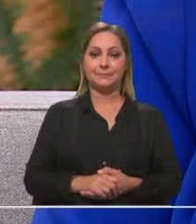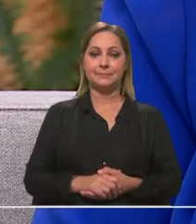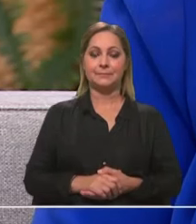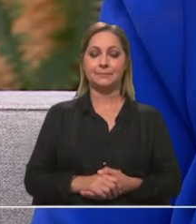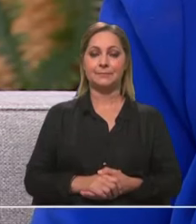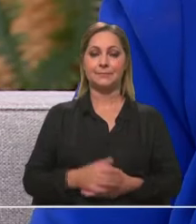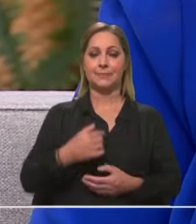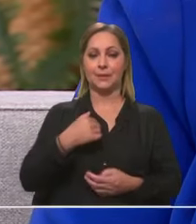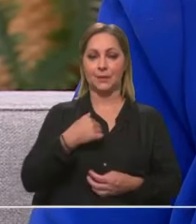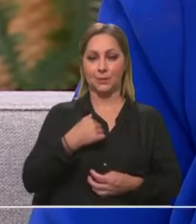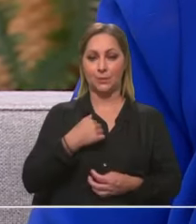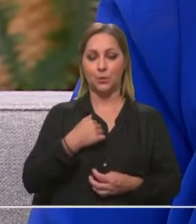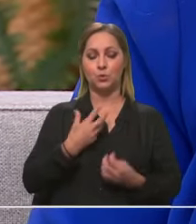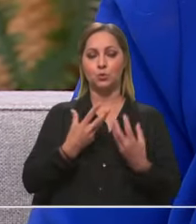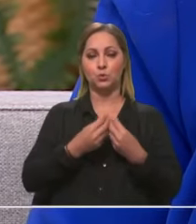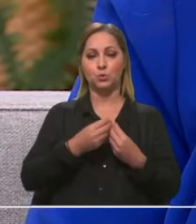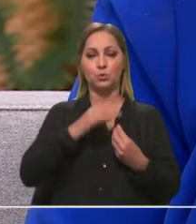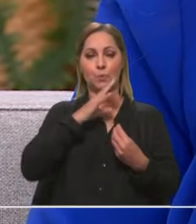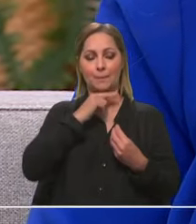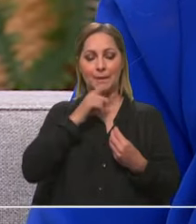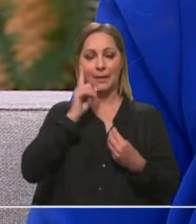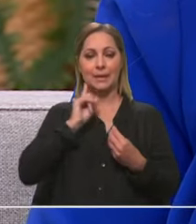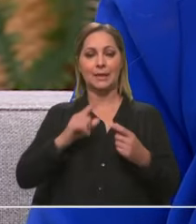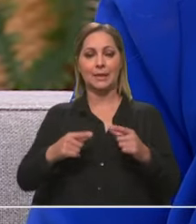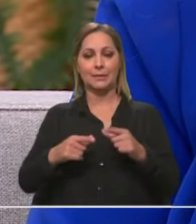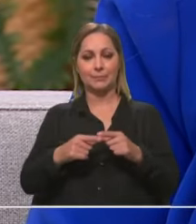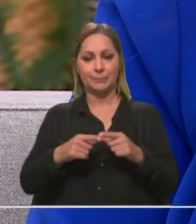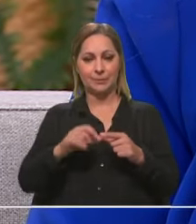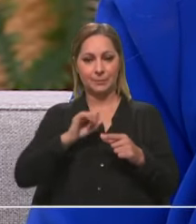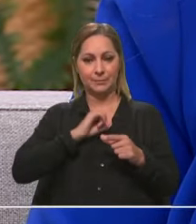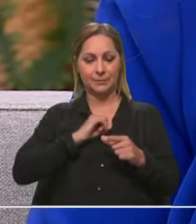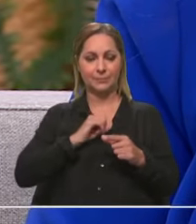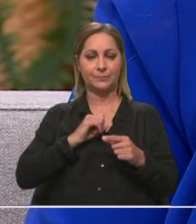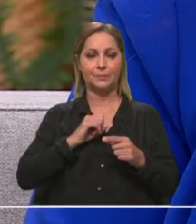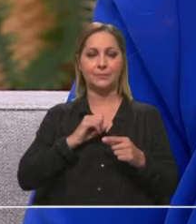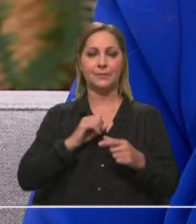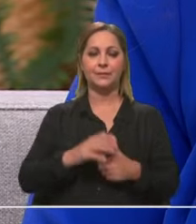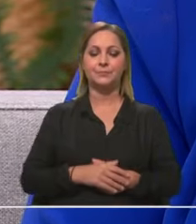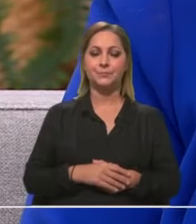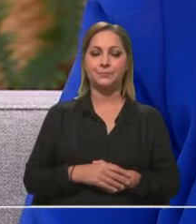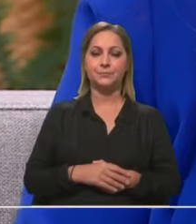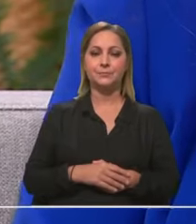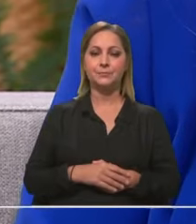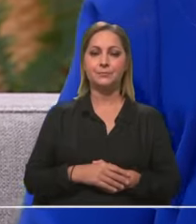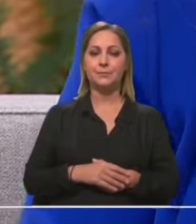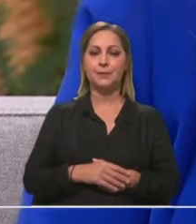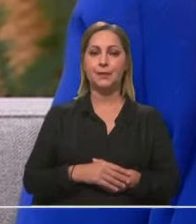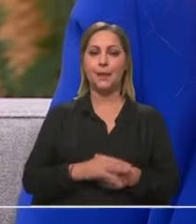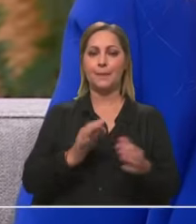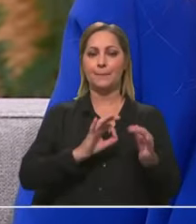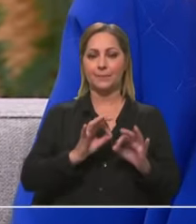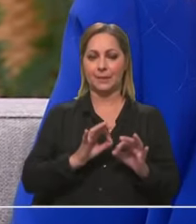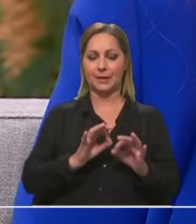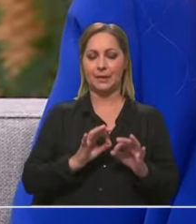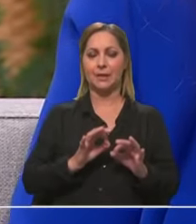eu tinha planeado com com a minha mãe e a minha prima as minhas primas a minha prima são são Zita tínhamos planeado os 90